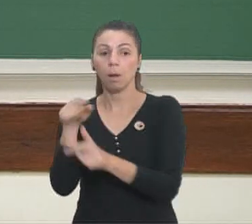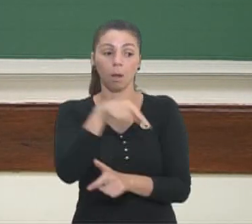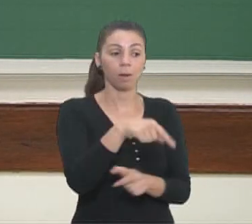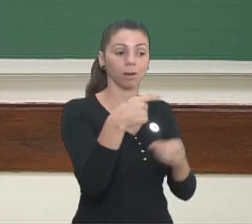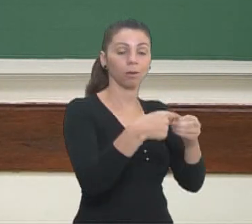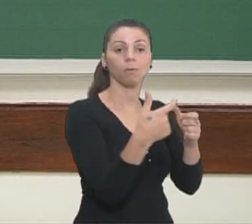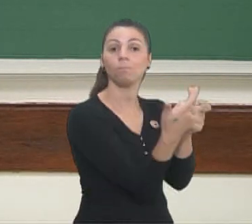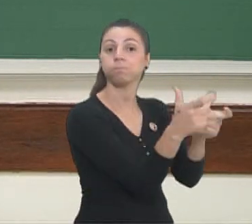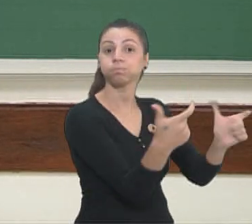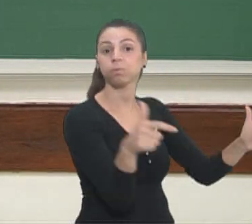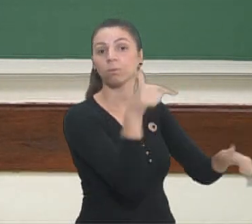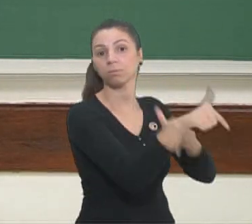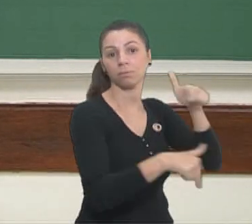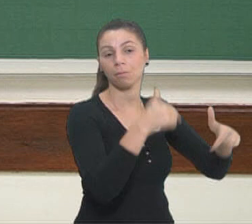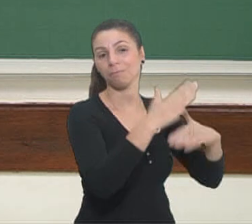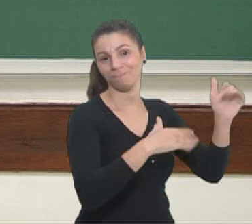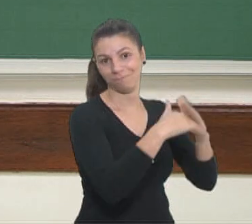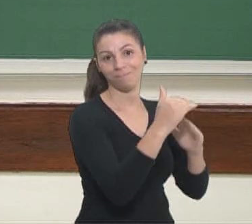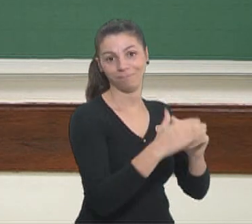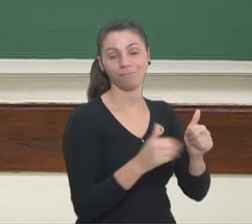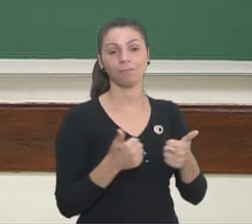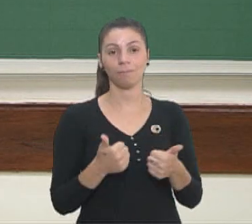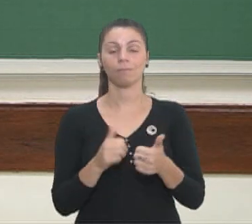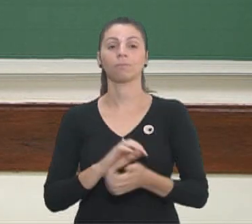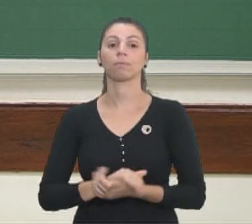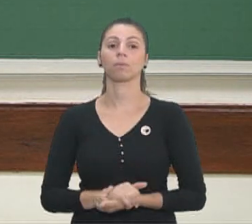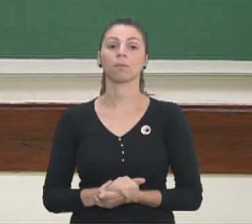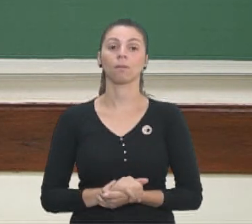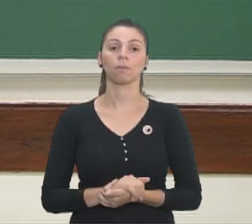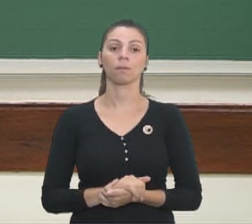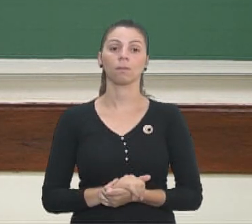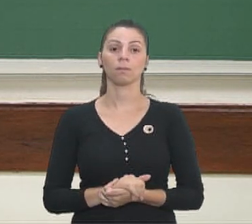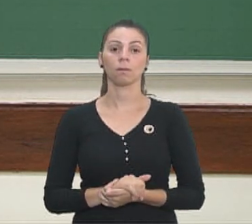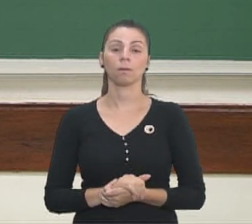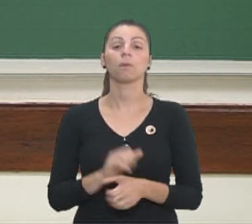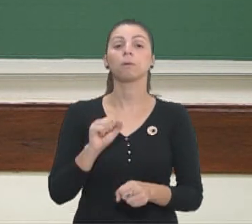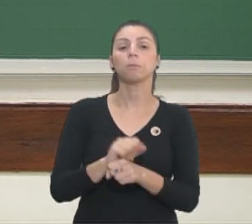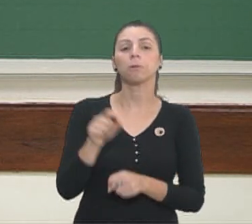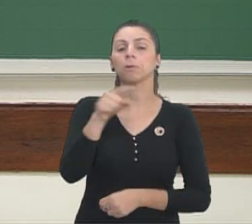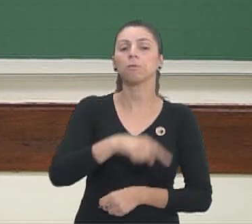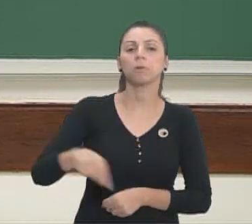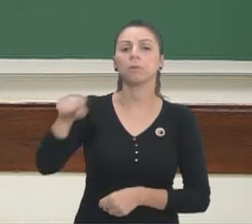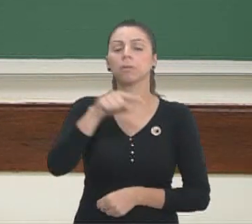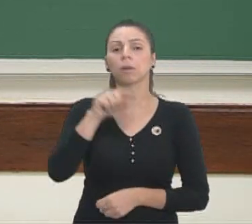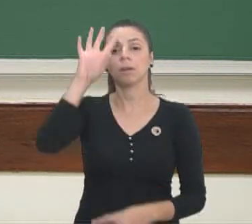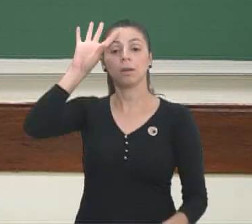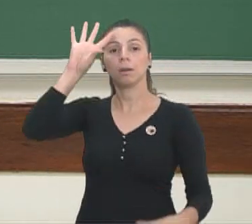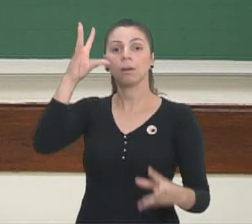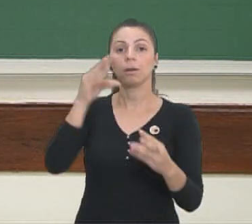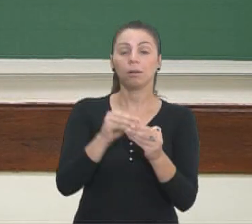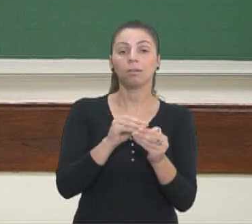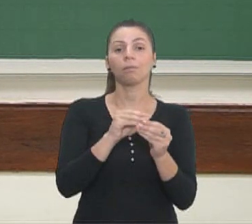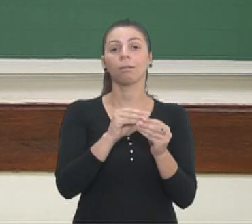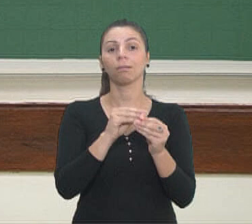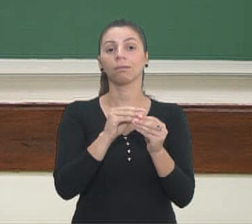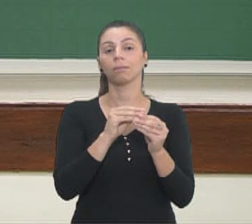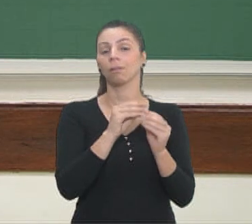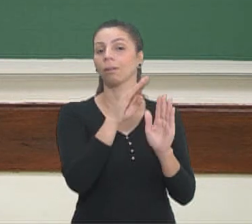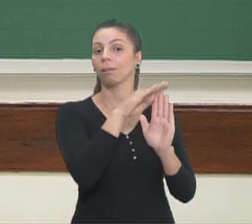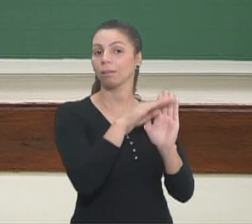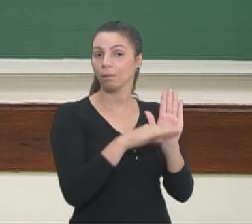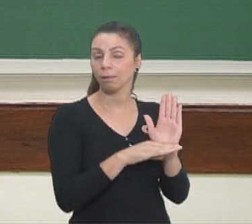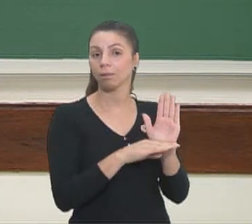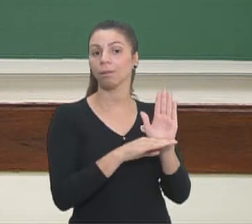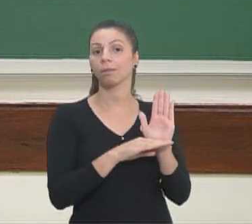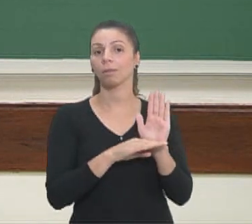Bem, espero que vocês consigam ter compreendido bem esse conteúdo. Vou dar a